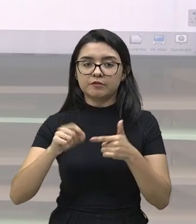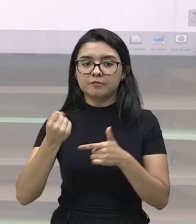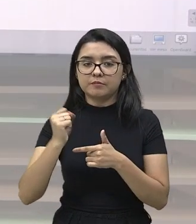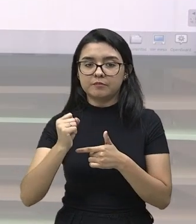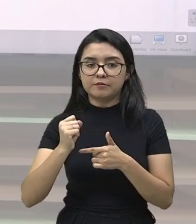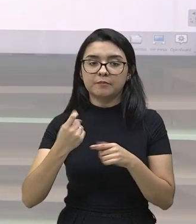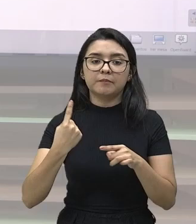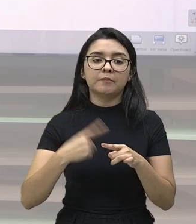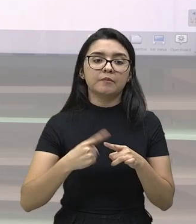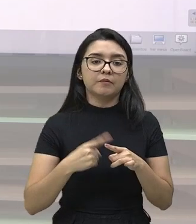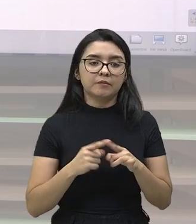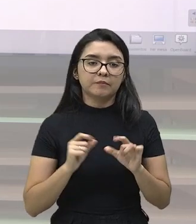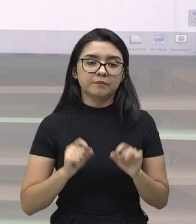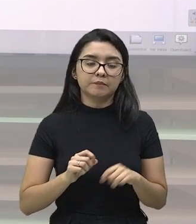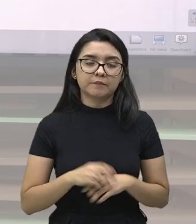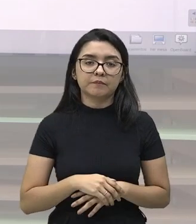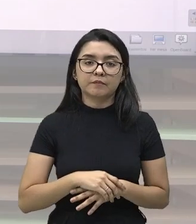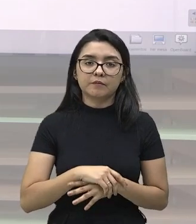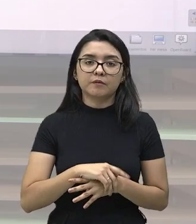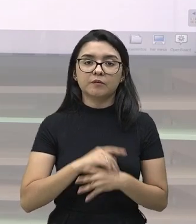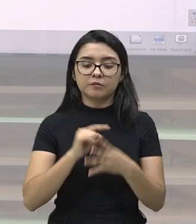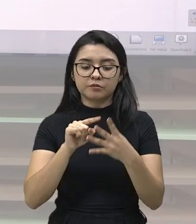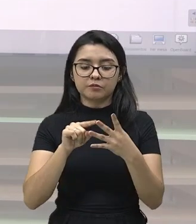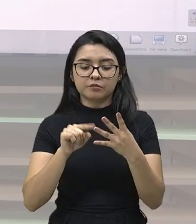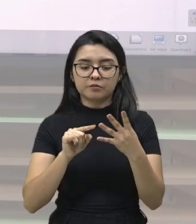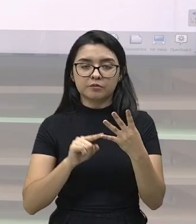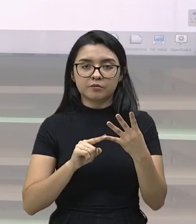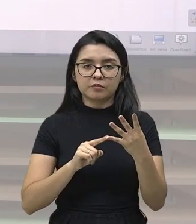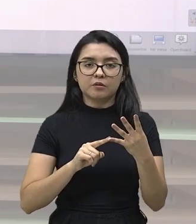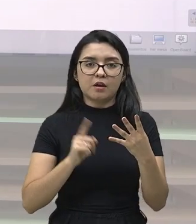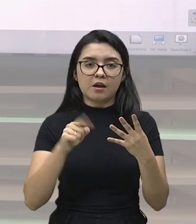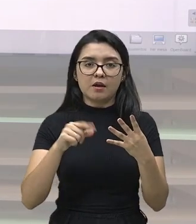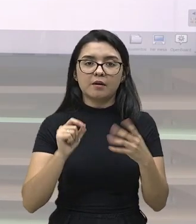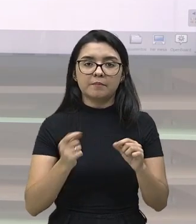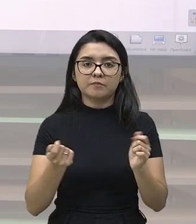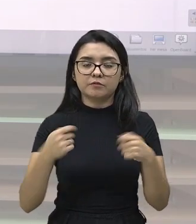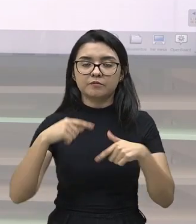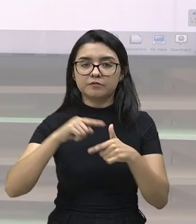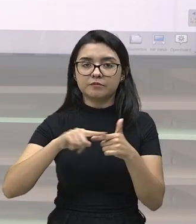8. Por quê? Porque os seus 3 últimos algarismos são